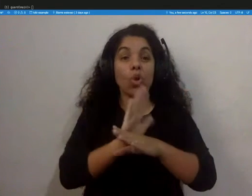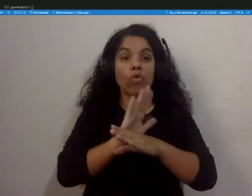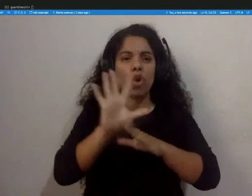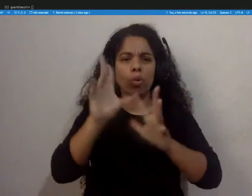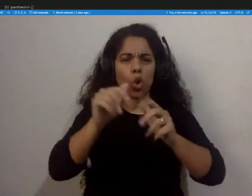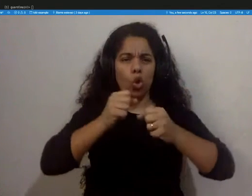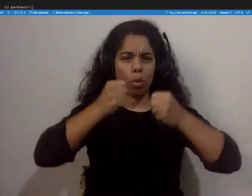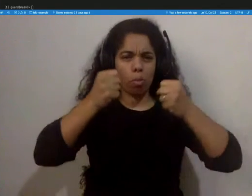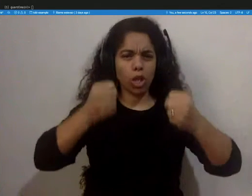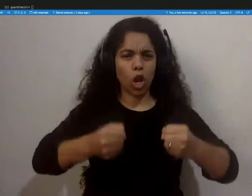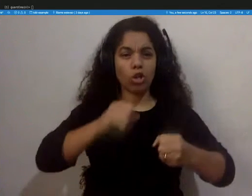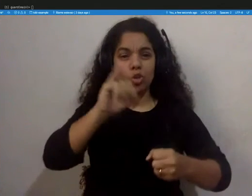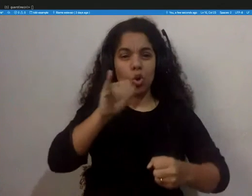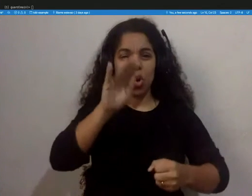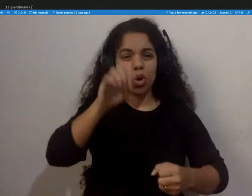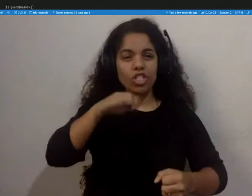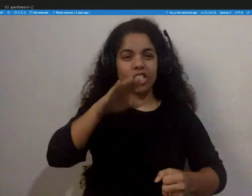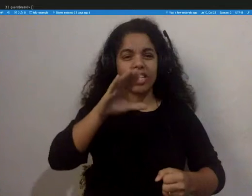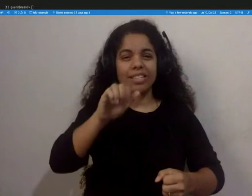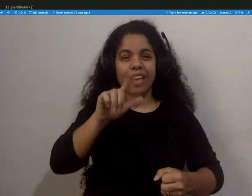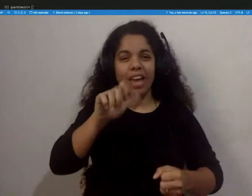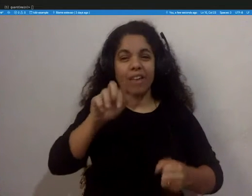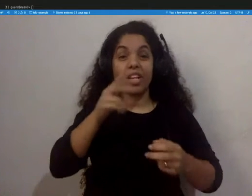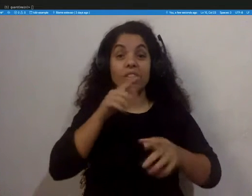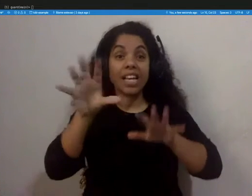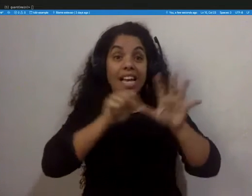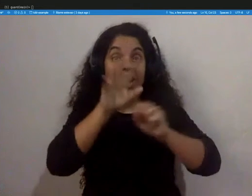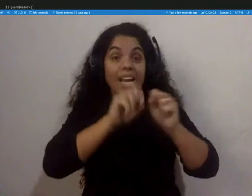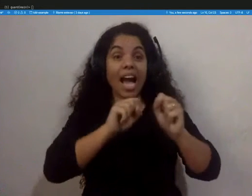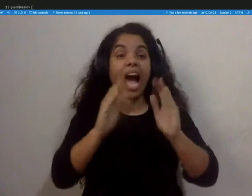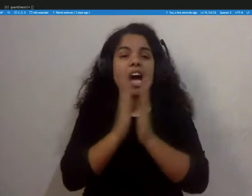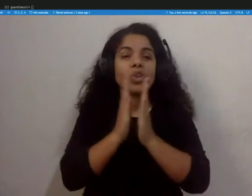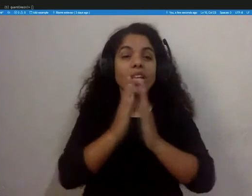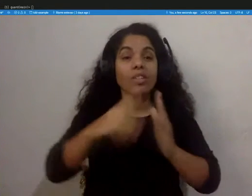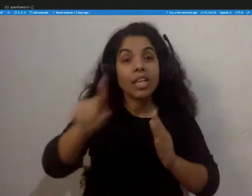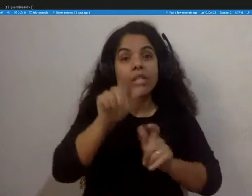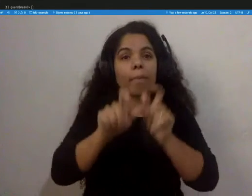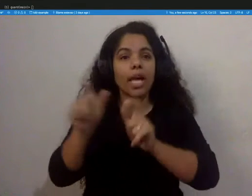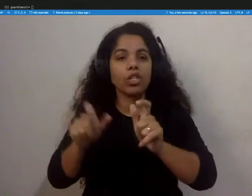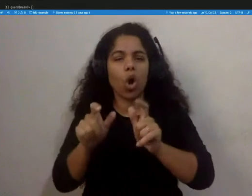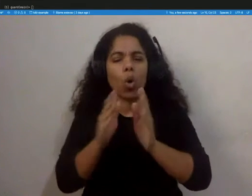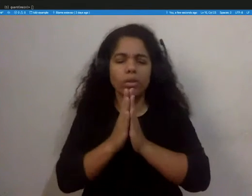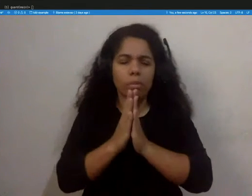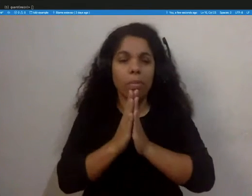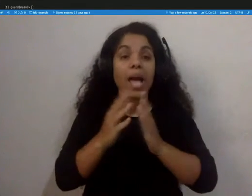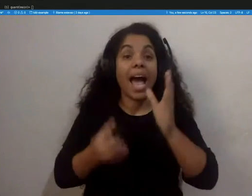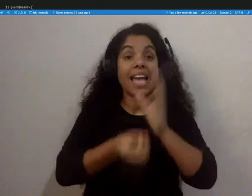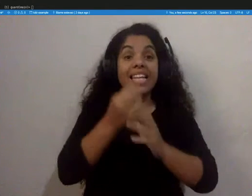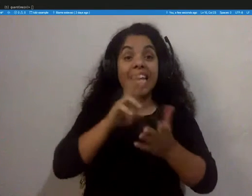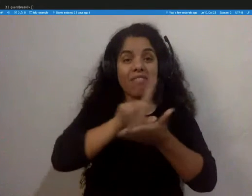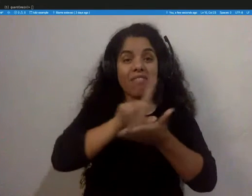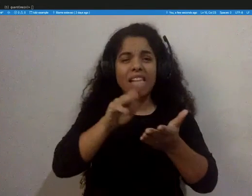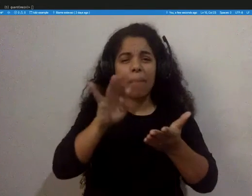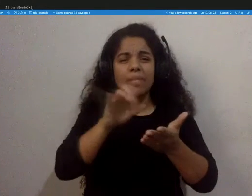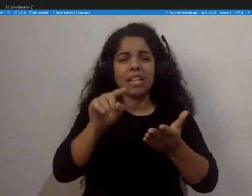Todo-Poderoso, que o Jim Carrey ele começa a ter que coletar as orações das pessoas, e aí ele cria várias abstrações de